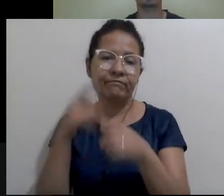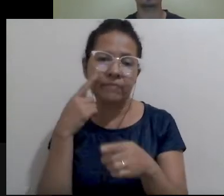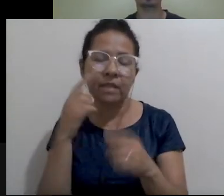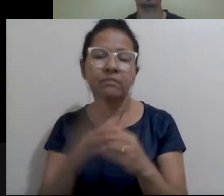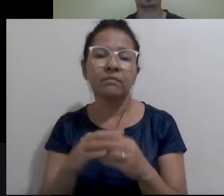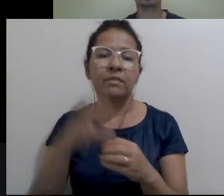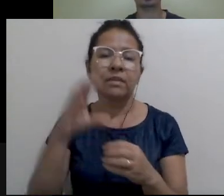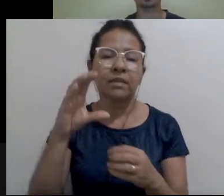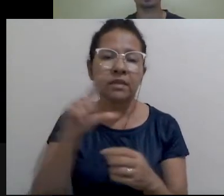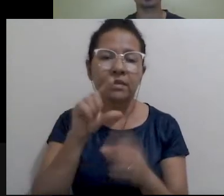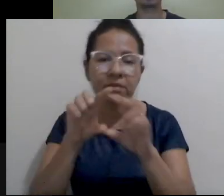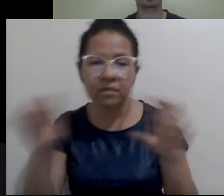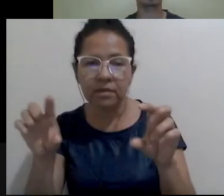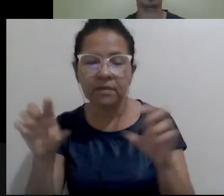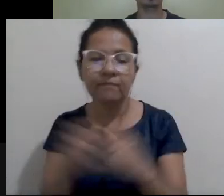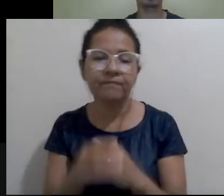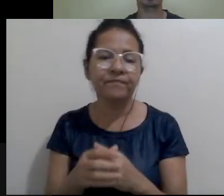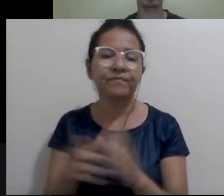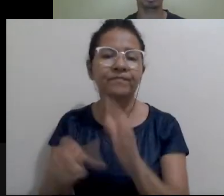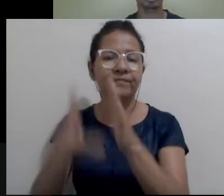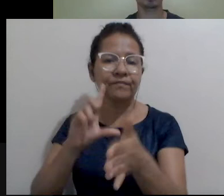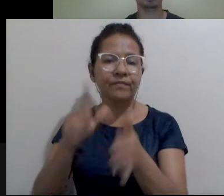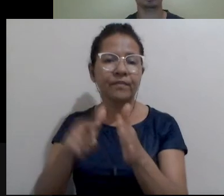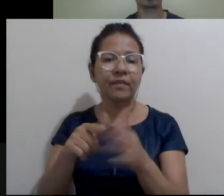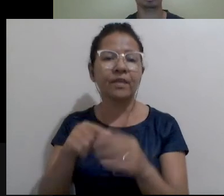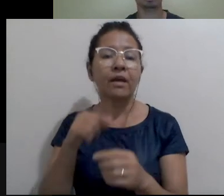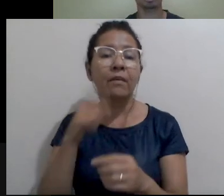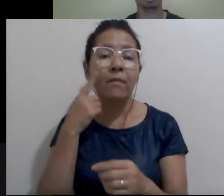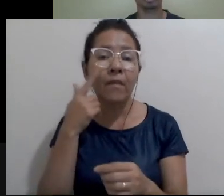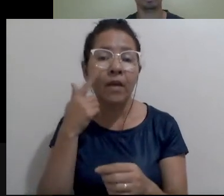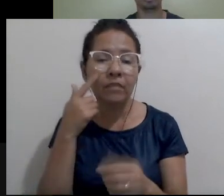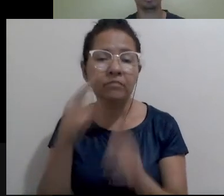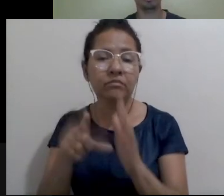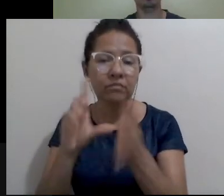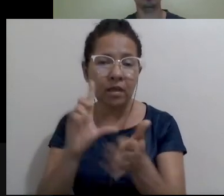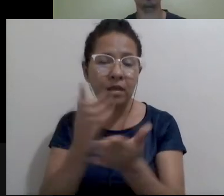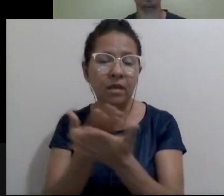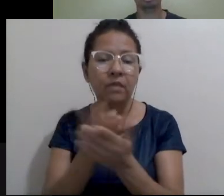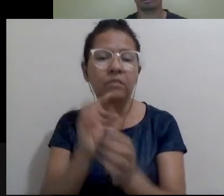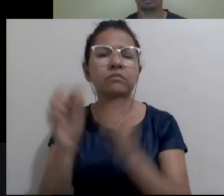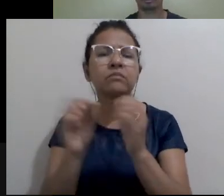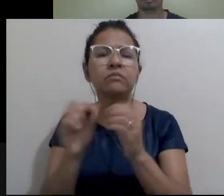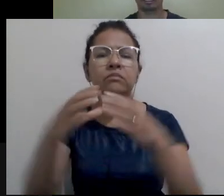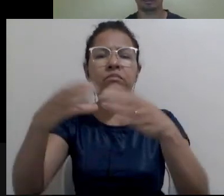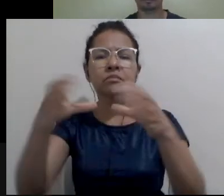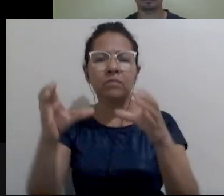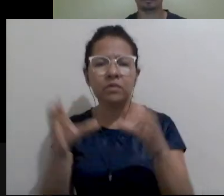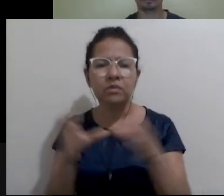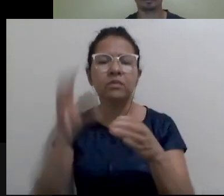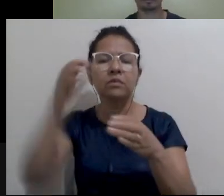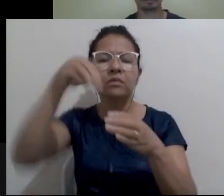ligados. Então, ó, CONH36 de esfera interna. Voltando aqui na análise que a gente fez do NH36, ó, o que são de esfera